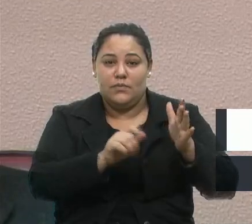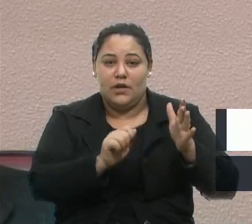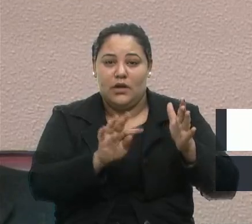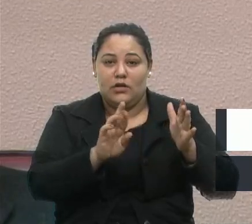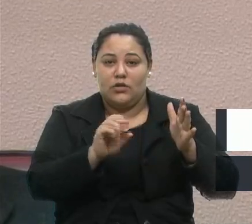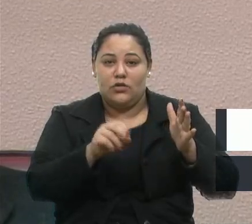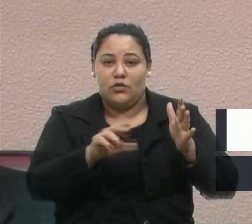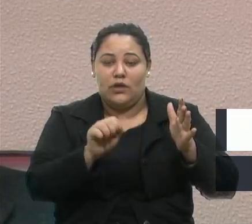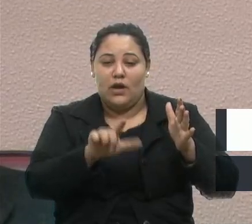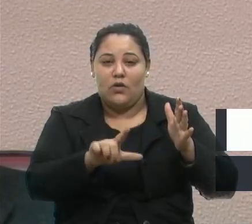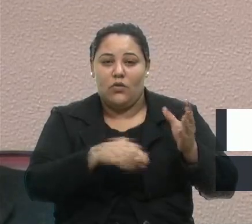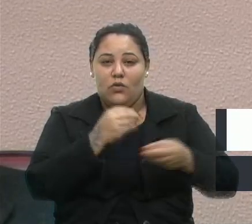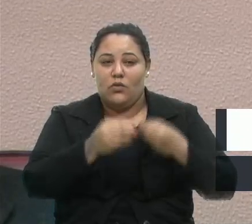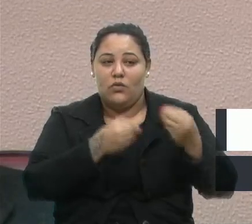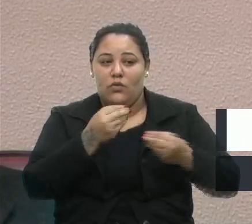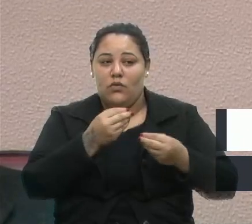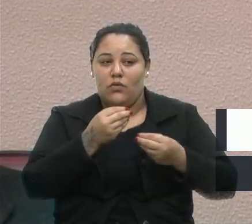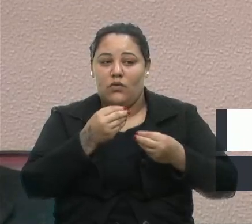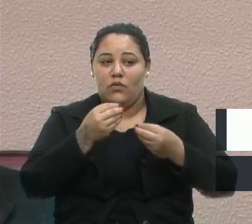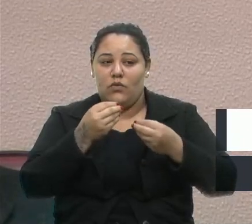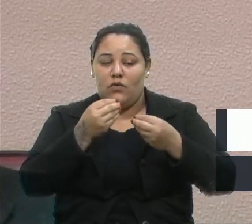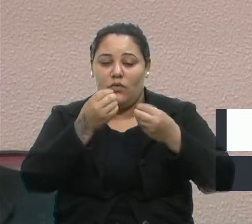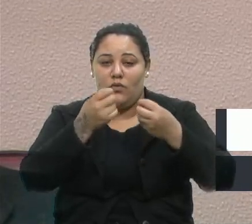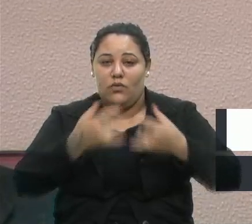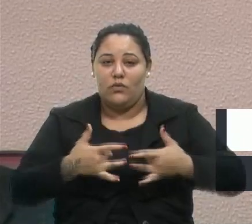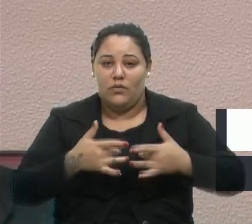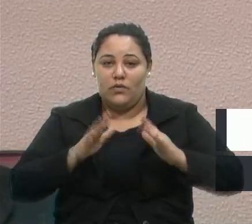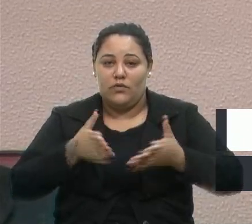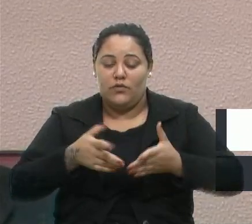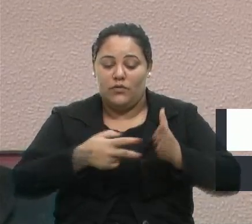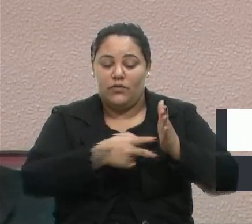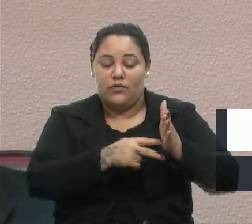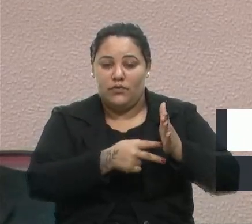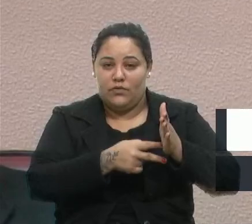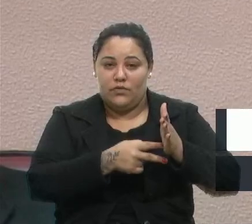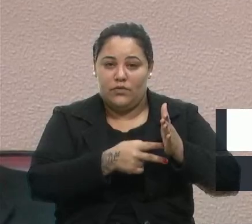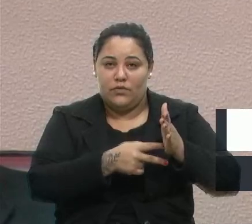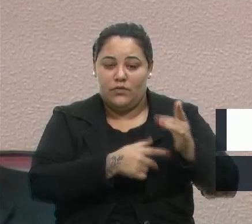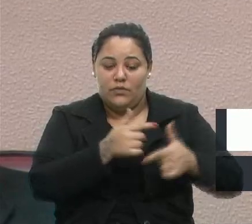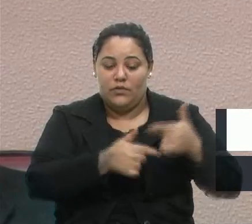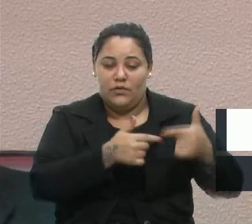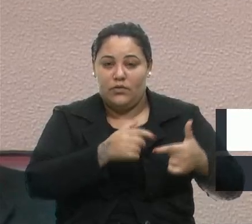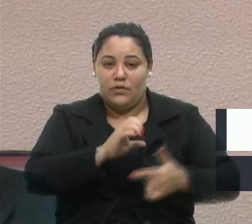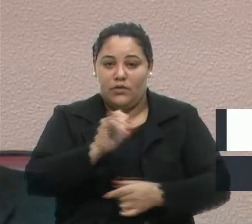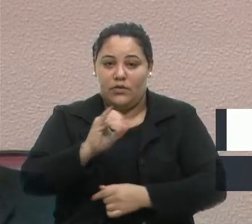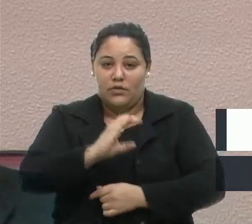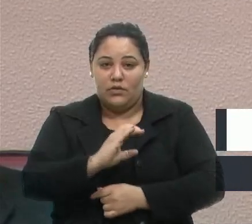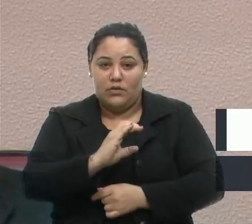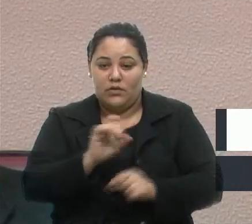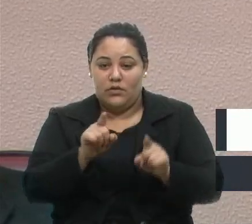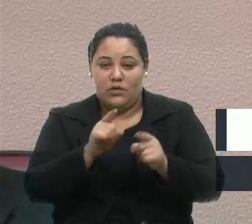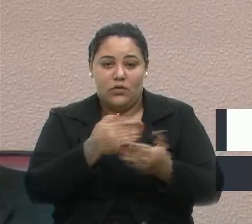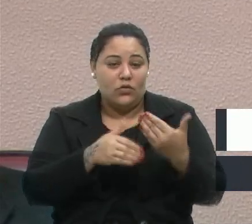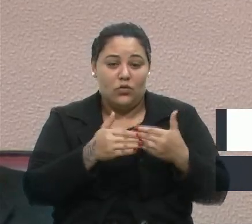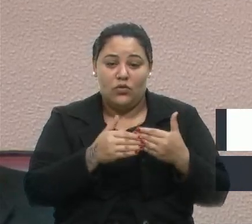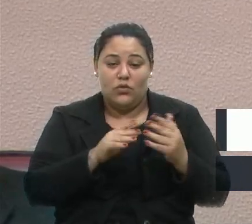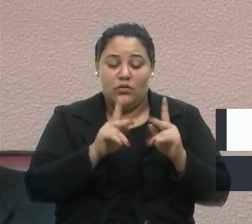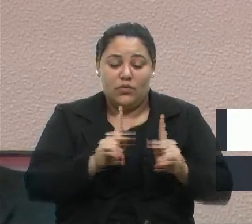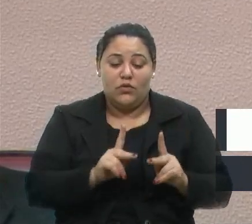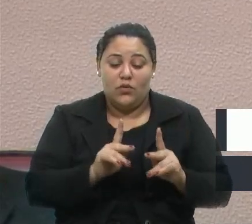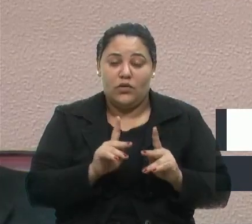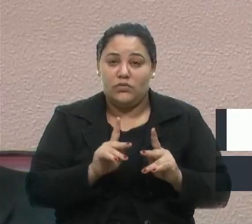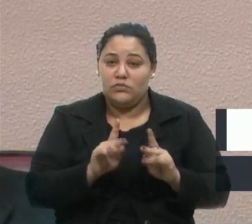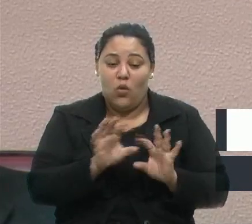aqui, sindicato dos trabalhadores, SIC, todo mundo